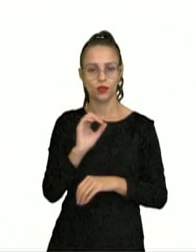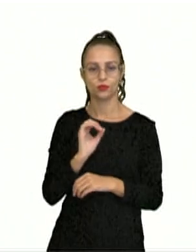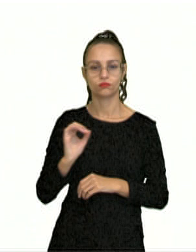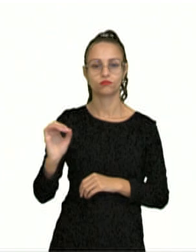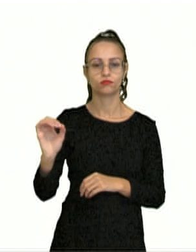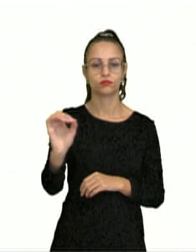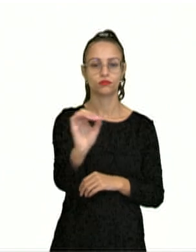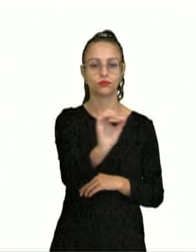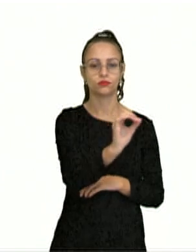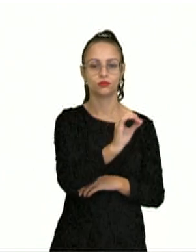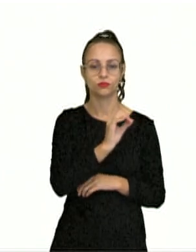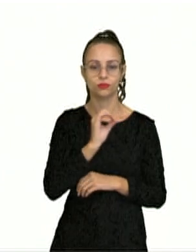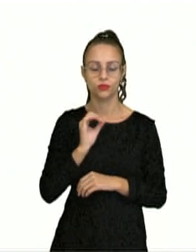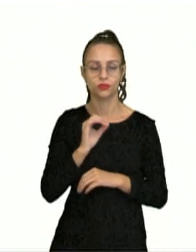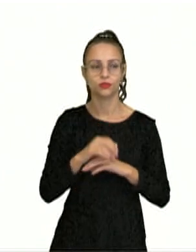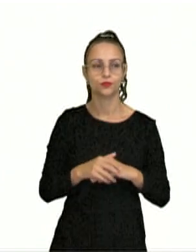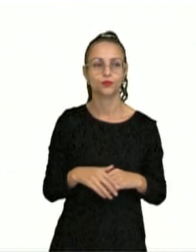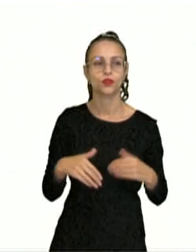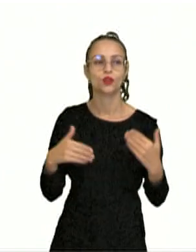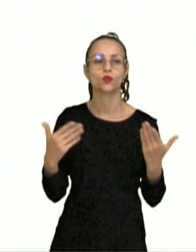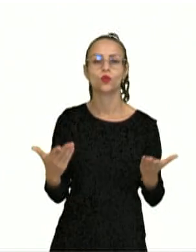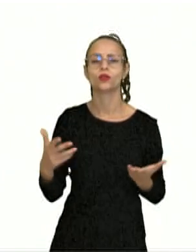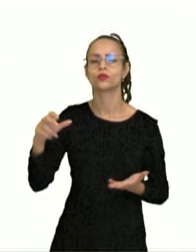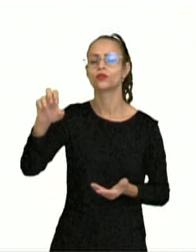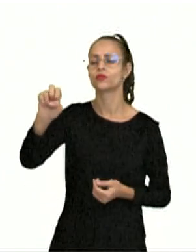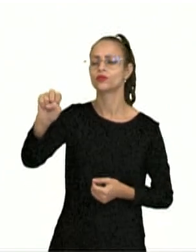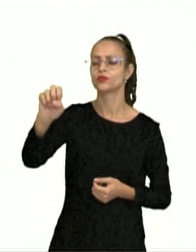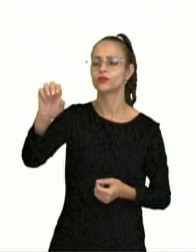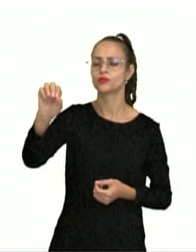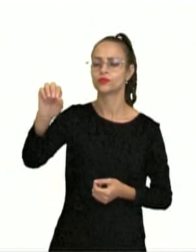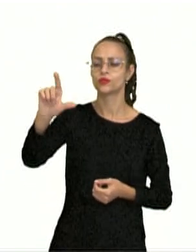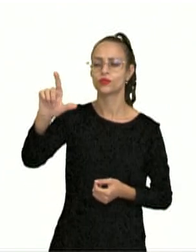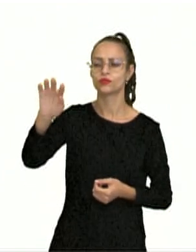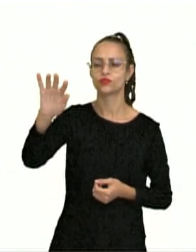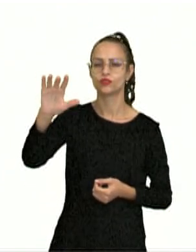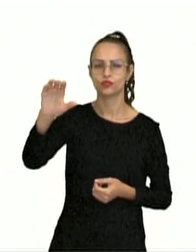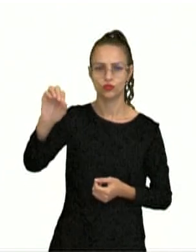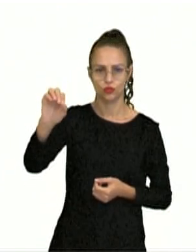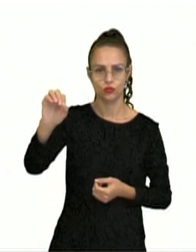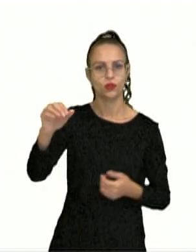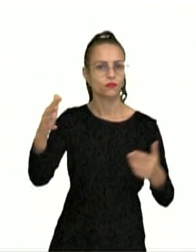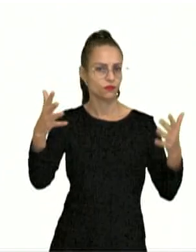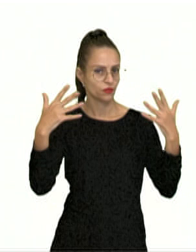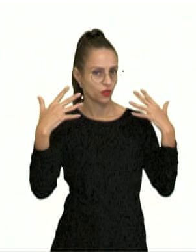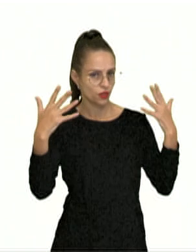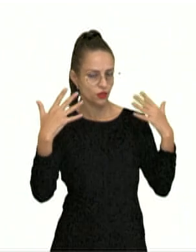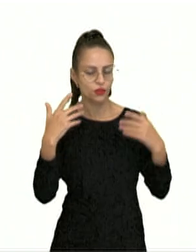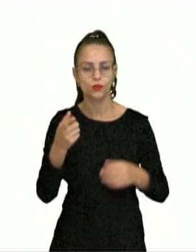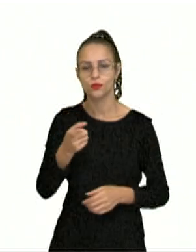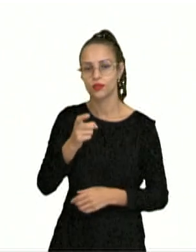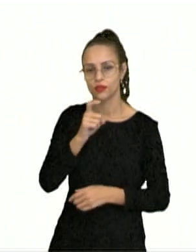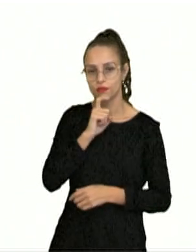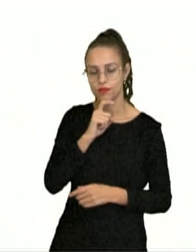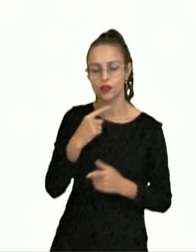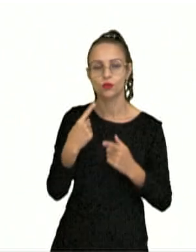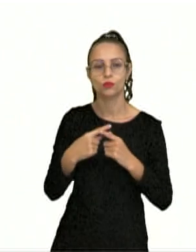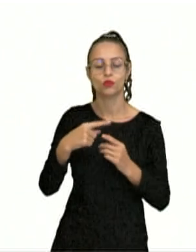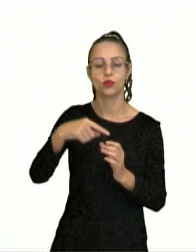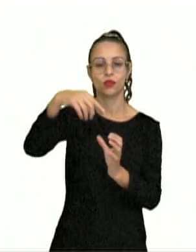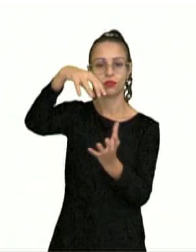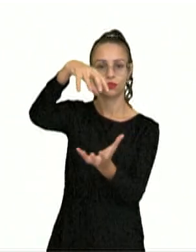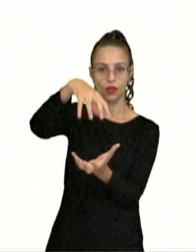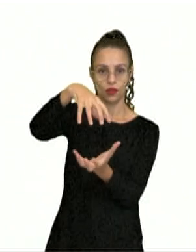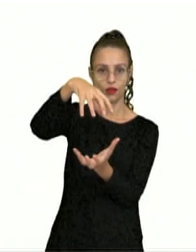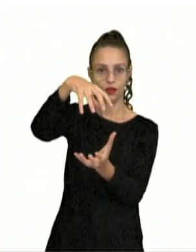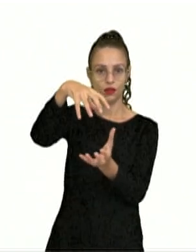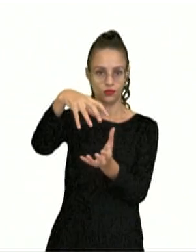uma representação. Quando que eu tenho solstícios? No verão e no inverno, que é o momento em que uma parte da Terra vai